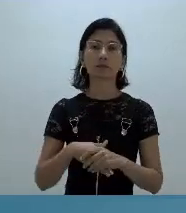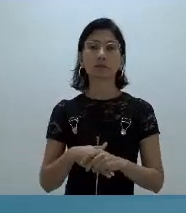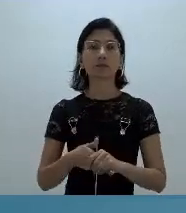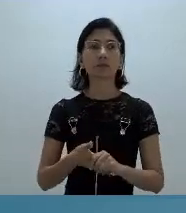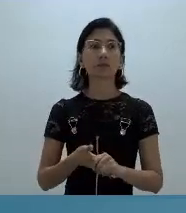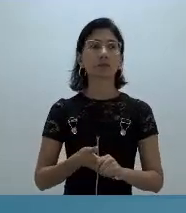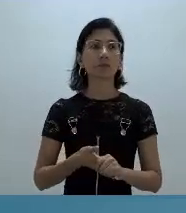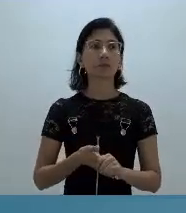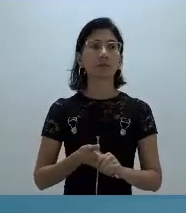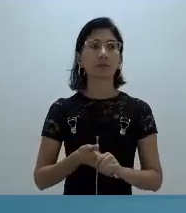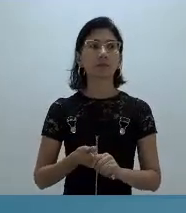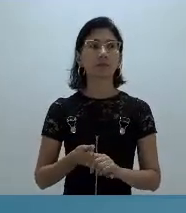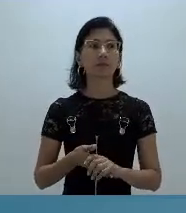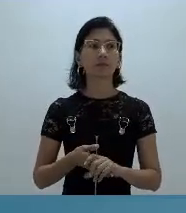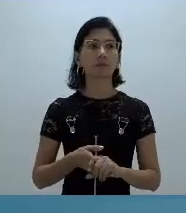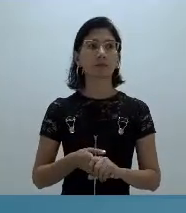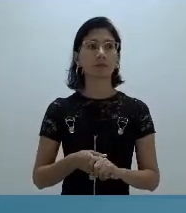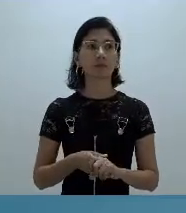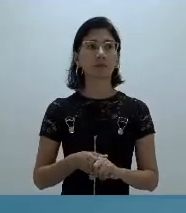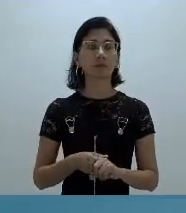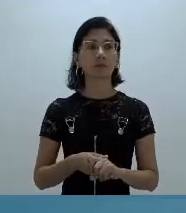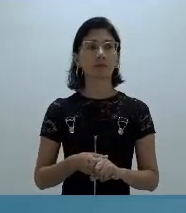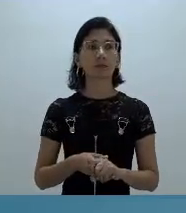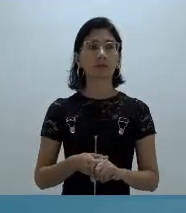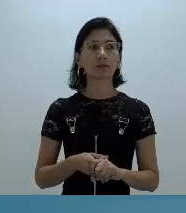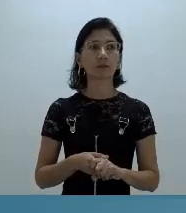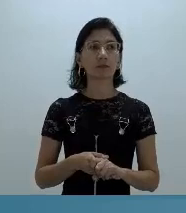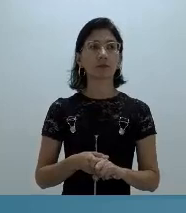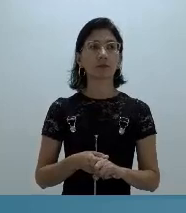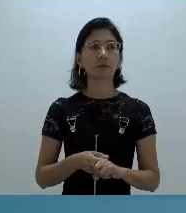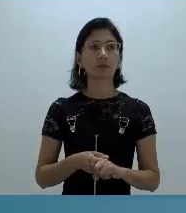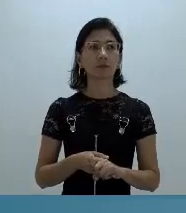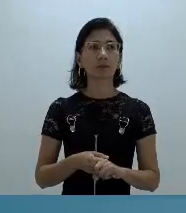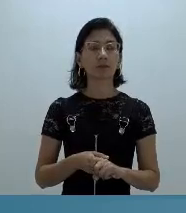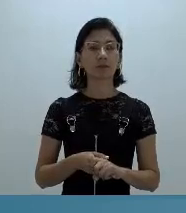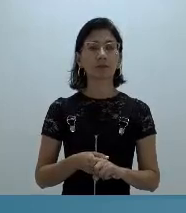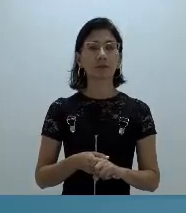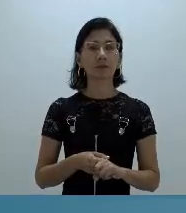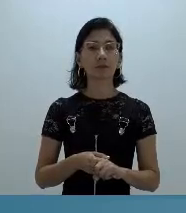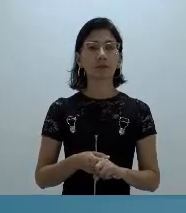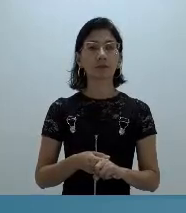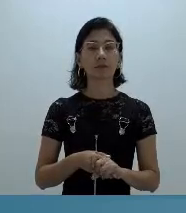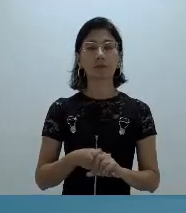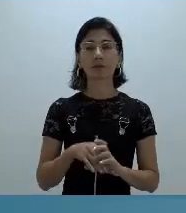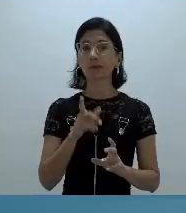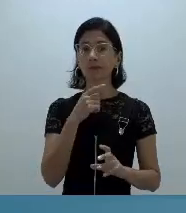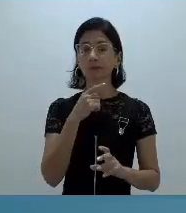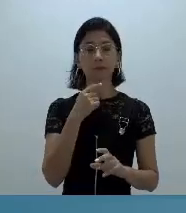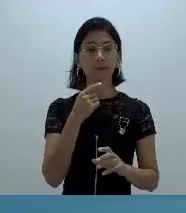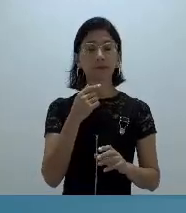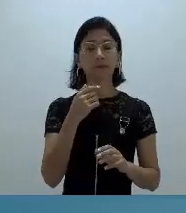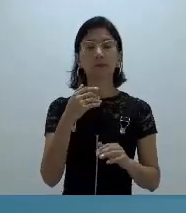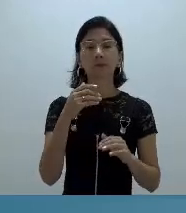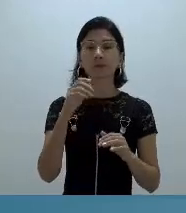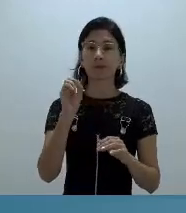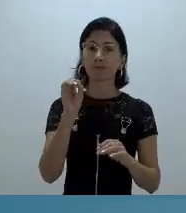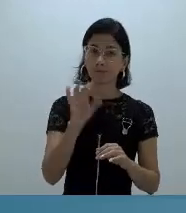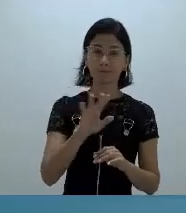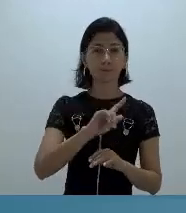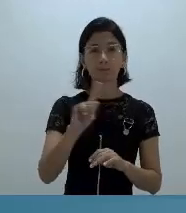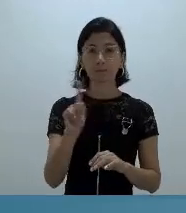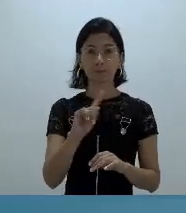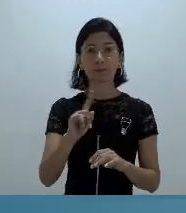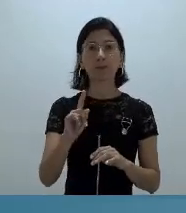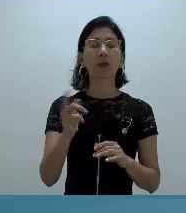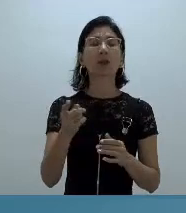foi inicialmente arbitrada por este Tribunal de Justiça. Não satisfeita, a agravada manejou ação rescisória, propondo